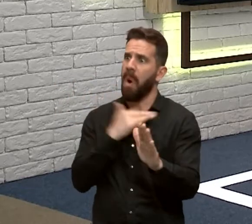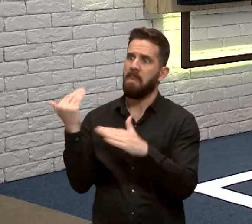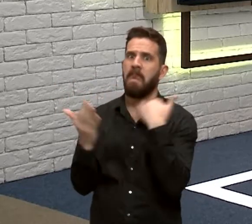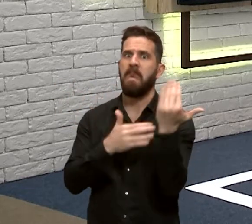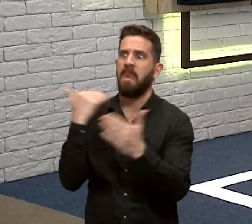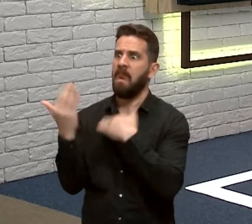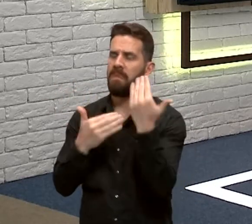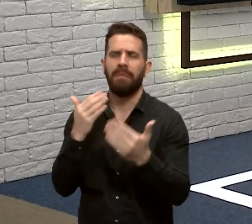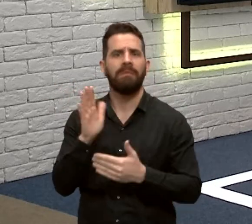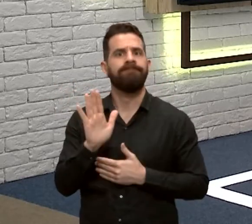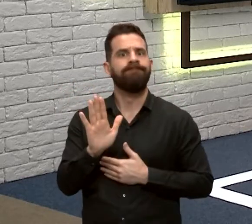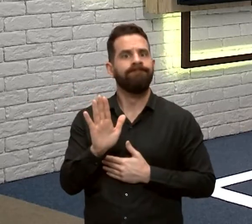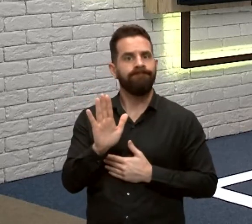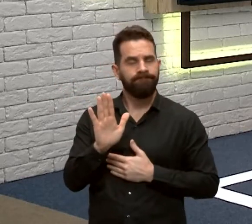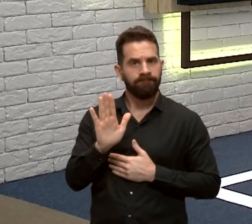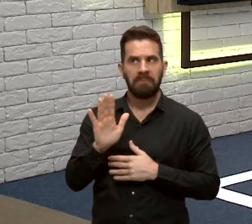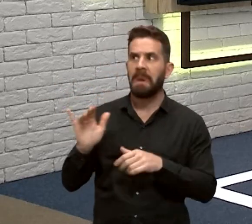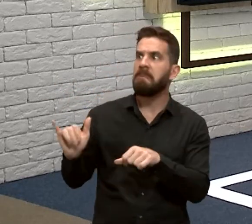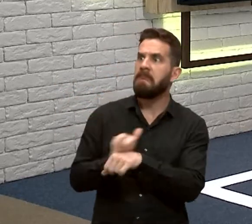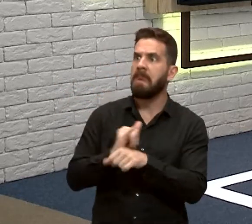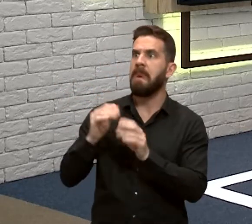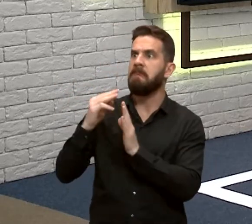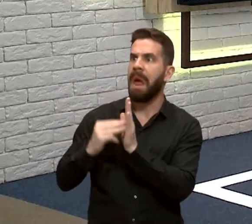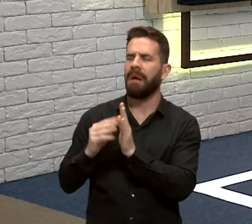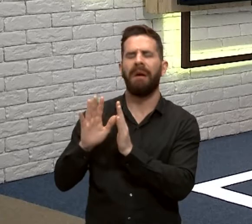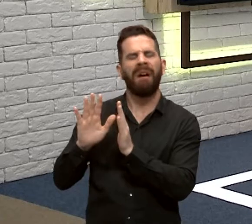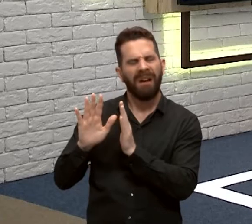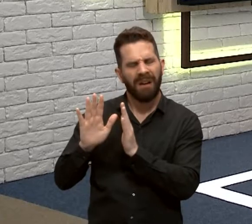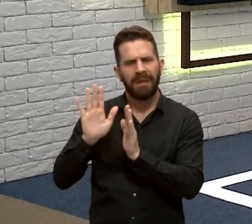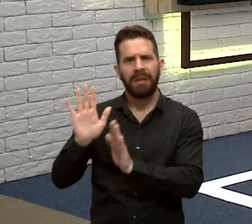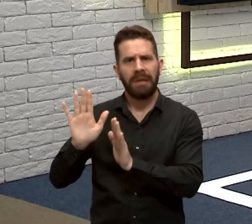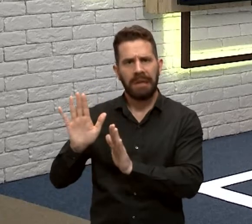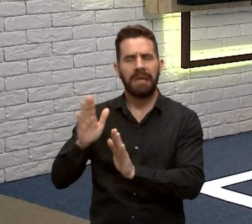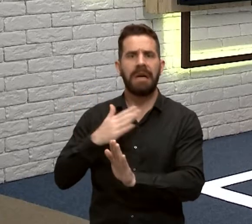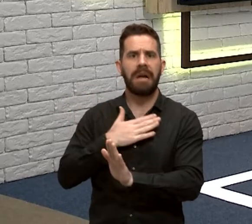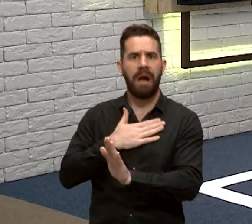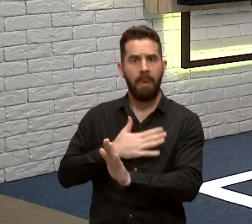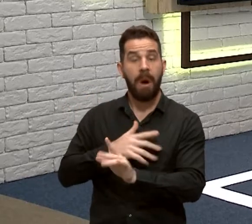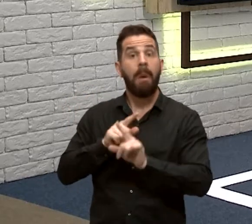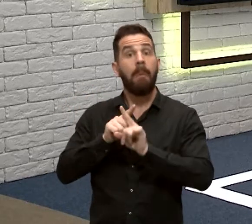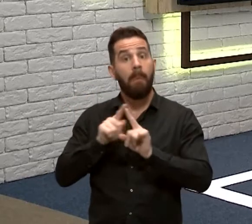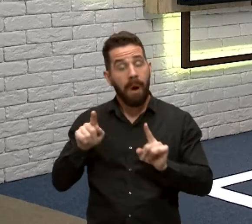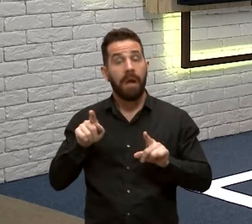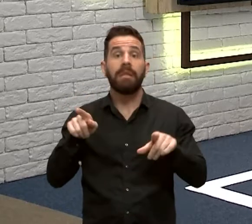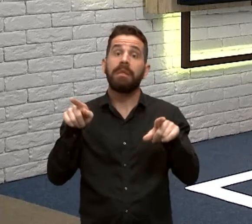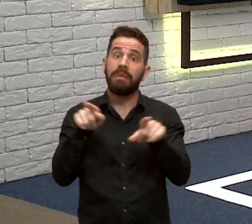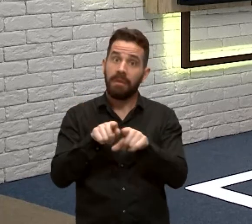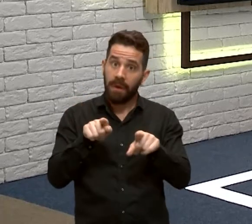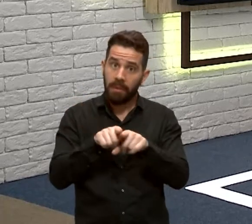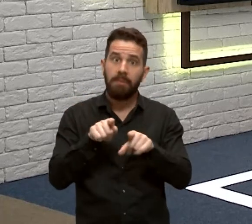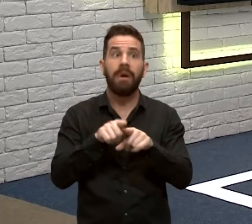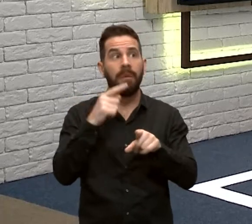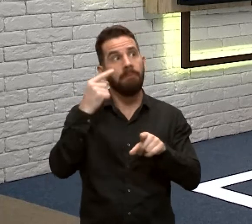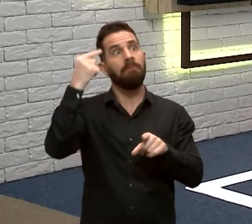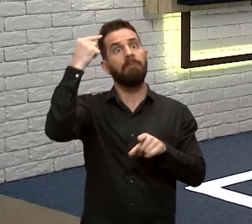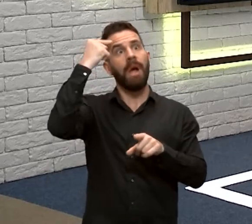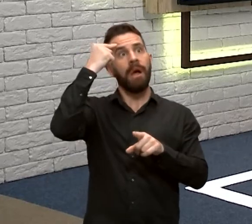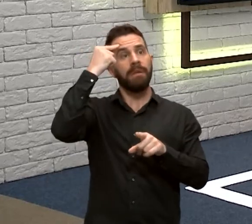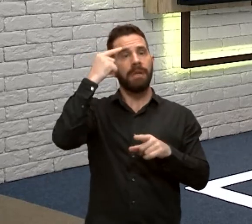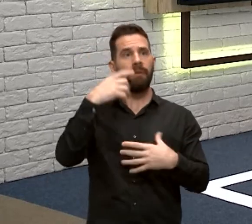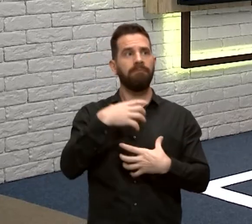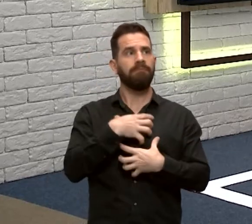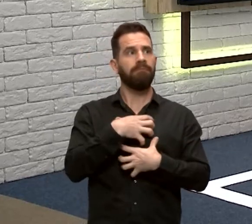de métodos com detalhes, mas falar de aspectos, né, que levem a pessoa